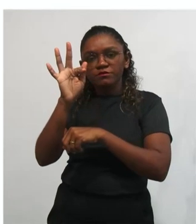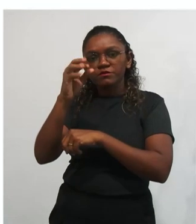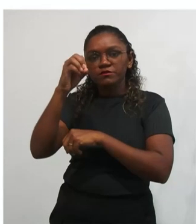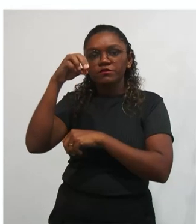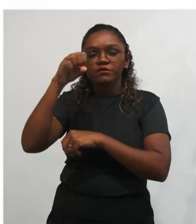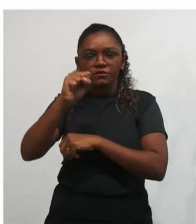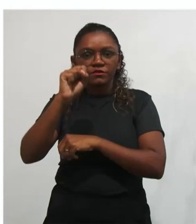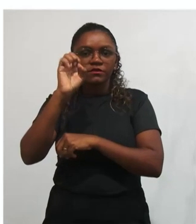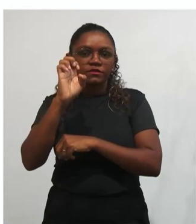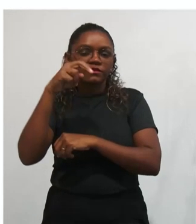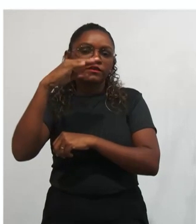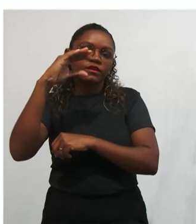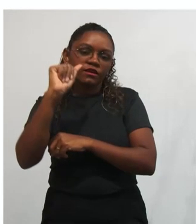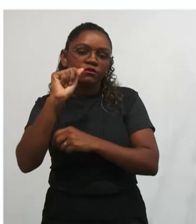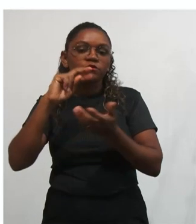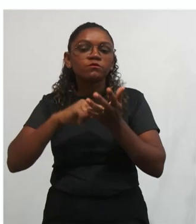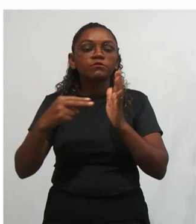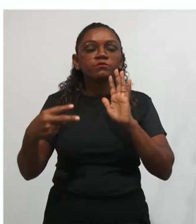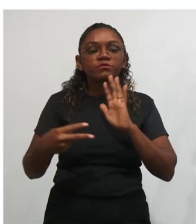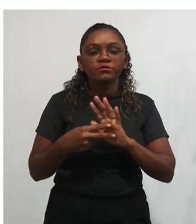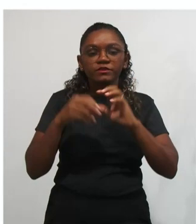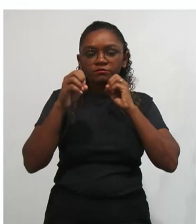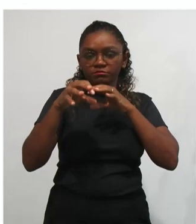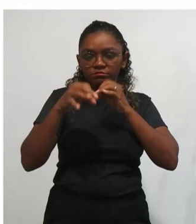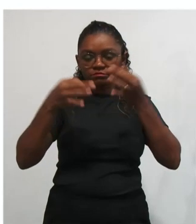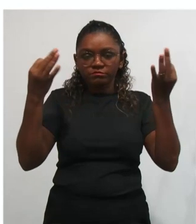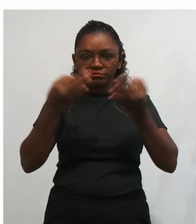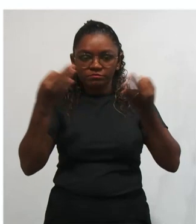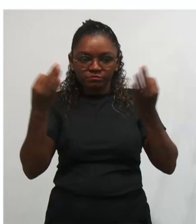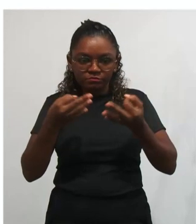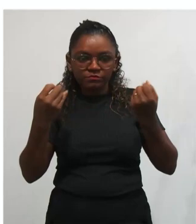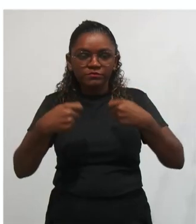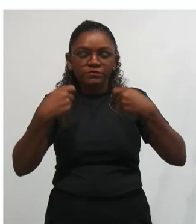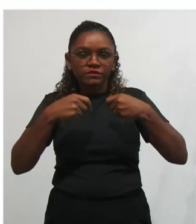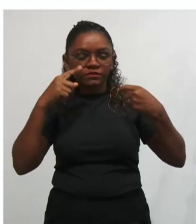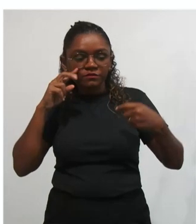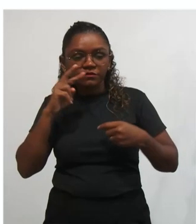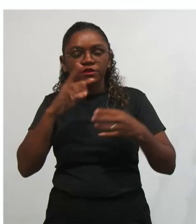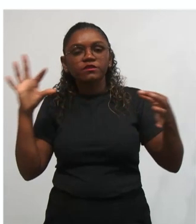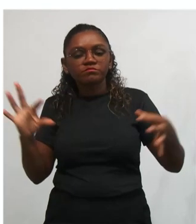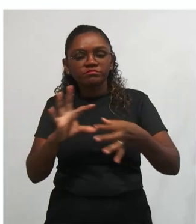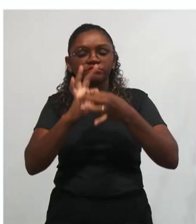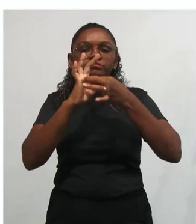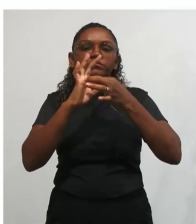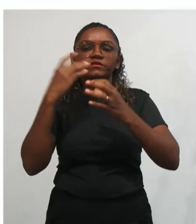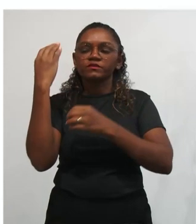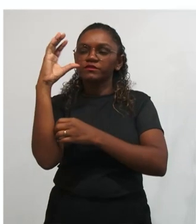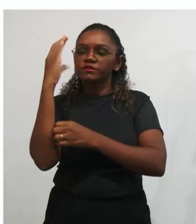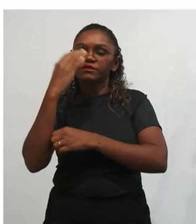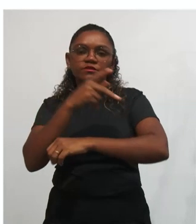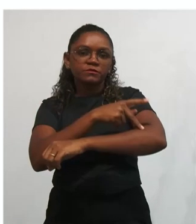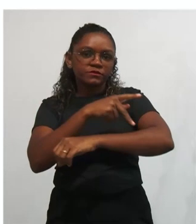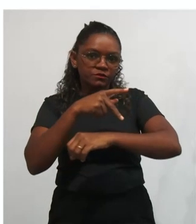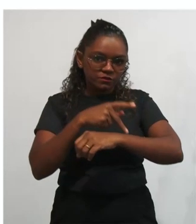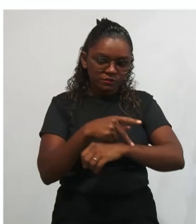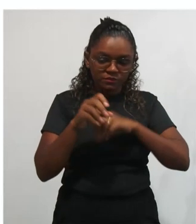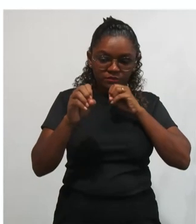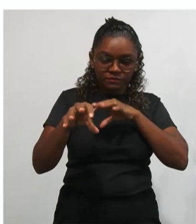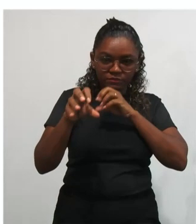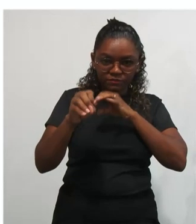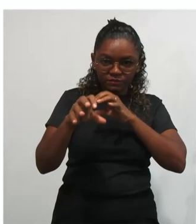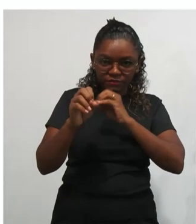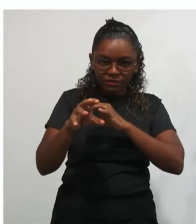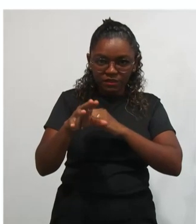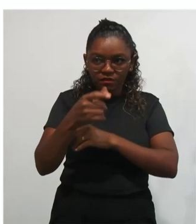eficácia é necessário olhar para as conexões entre a ciência e a pedagogia e o ensinar sem ter